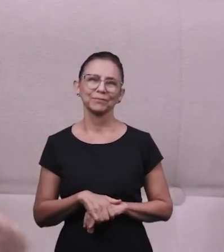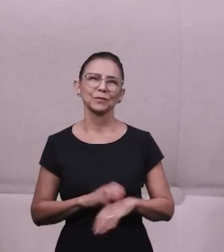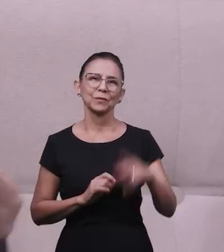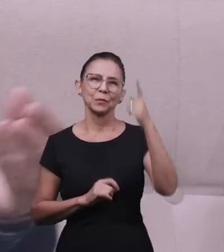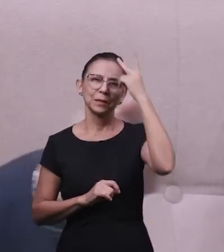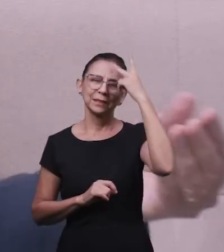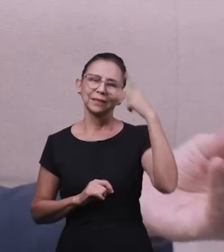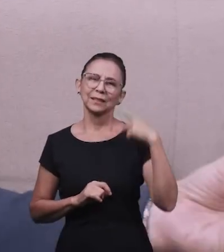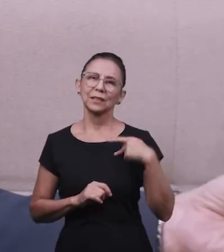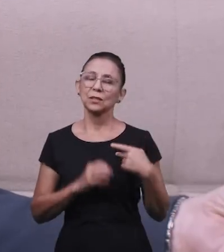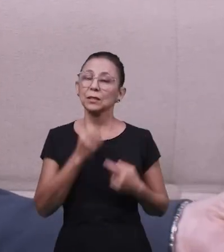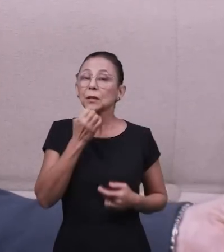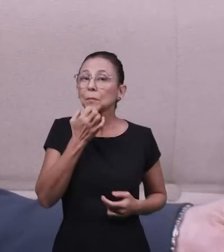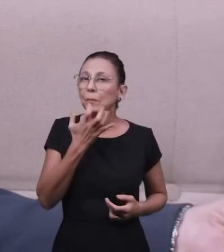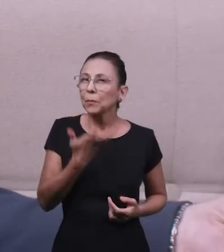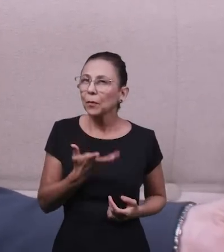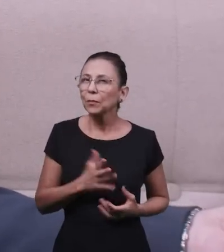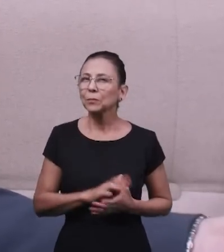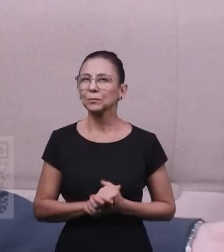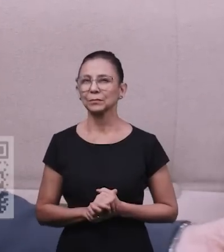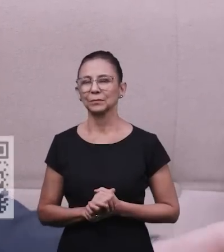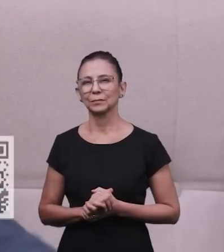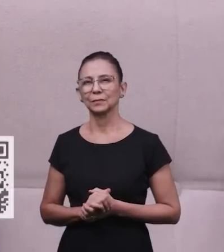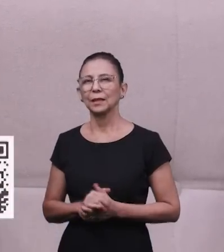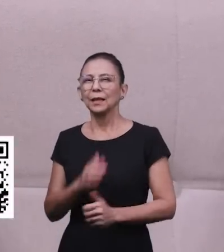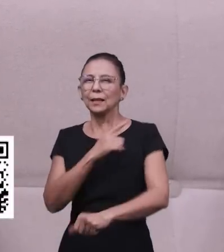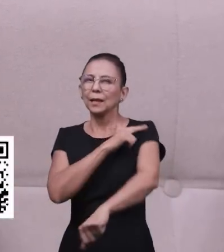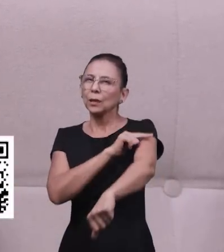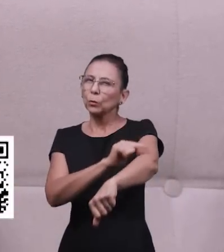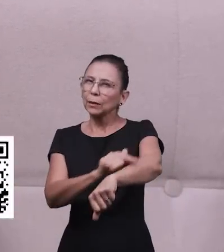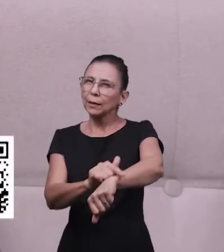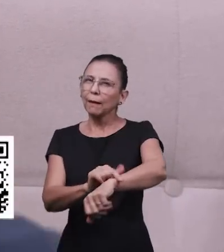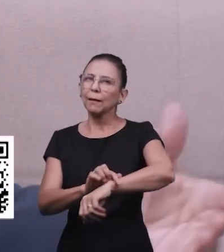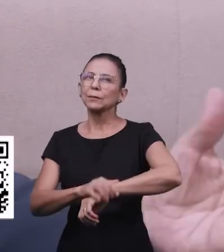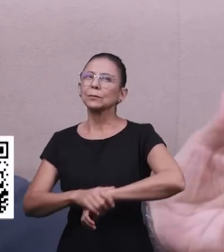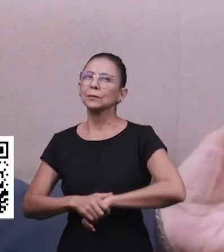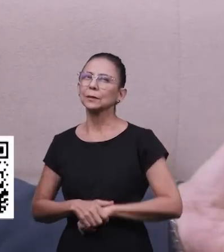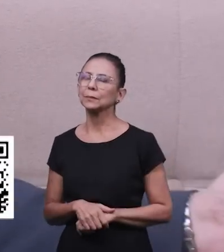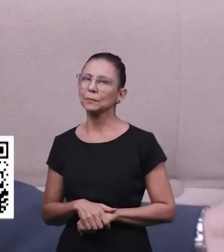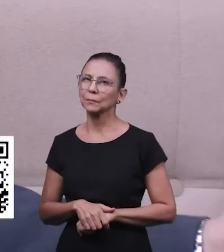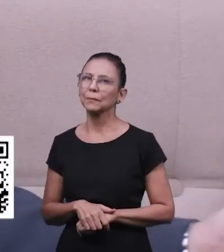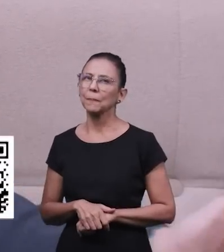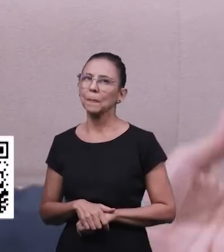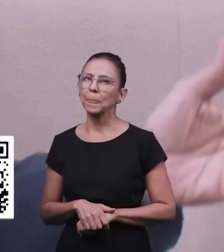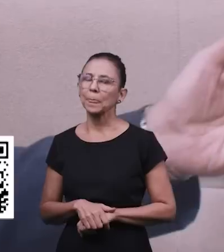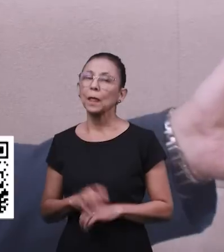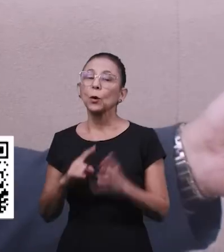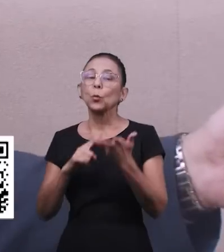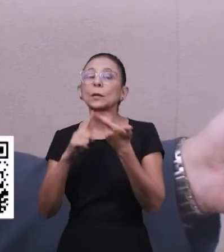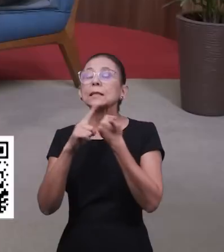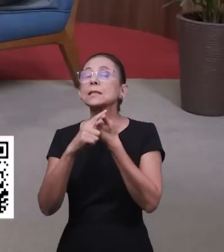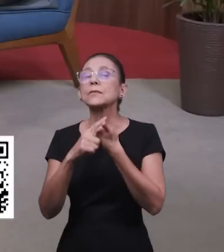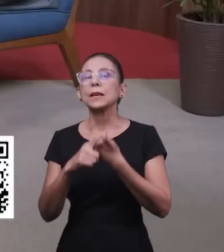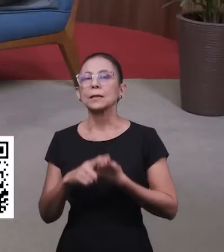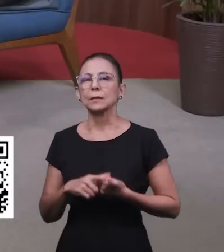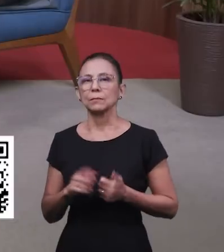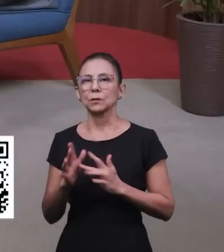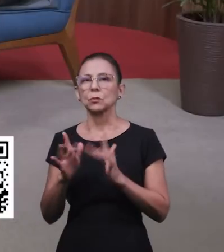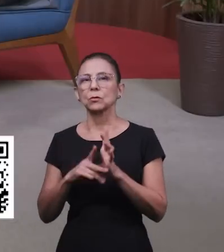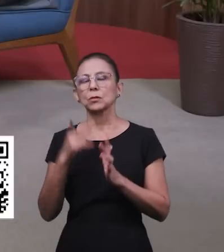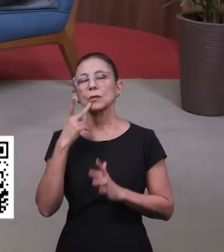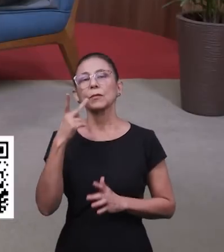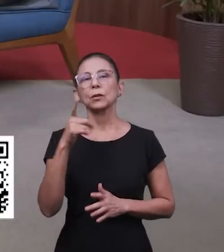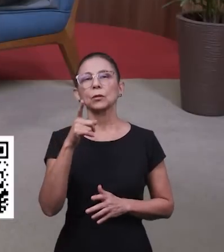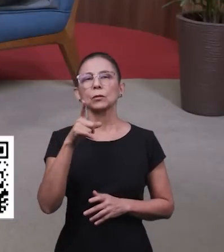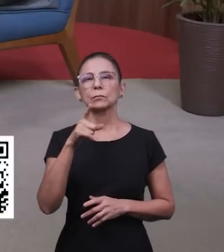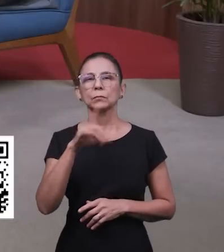com o homem, até quando ele vai nos corrigir. É verdade. Quantas vezes o Senhor já falou com você assim: meu servo, eu Maravilha. te